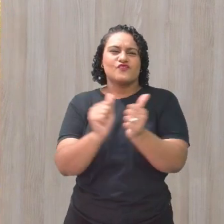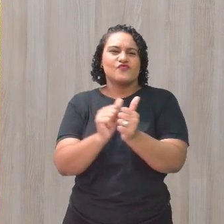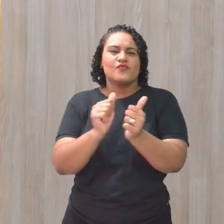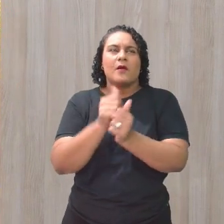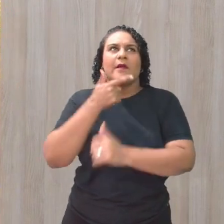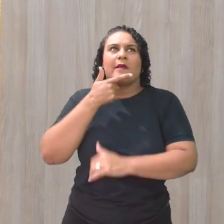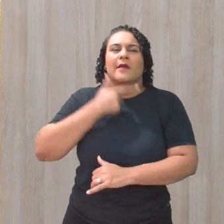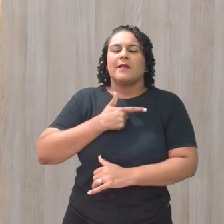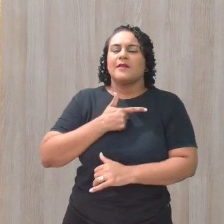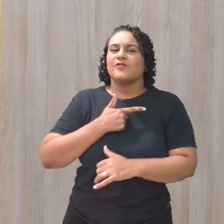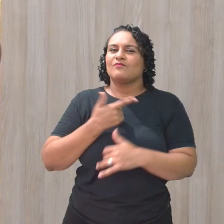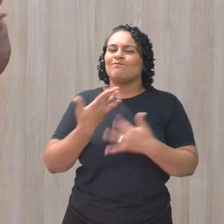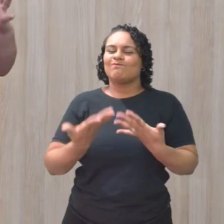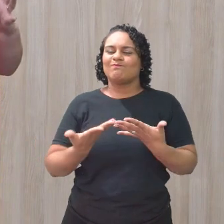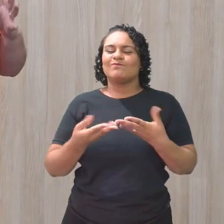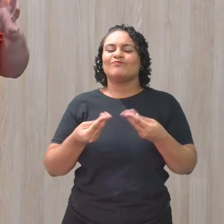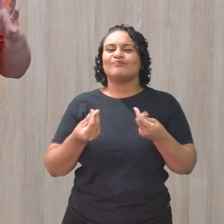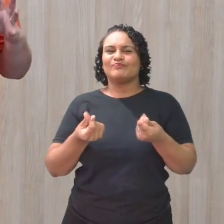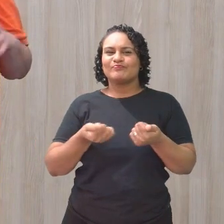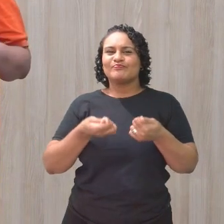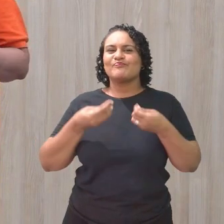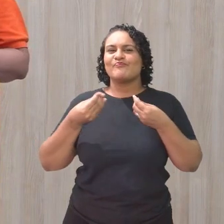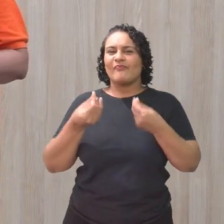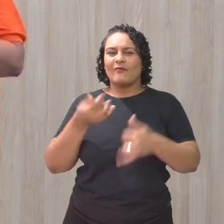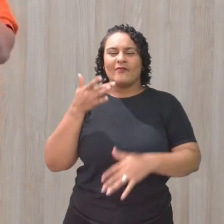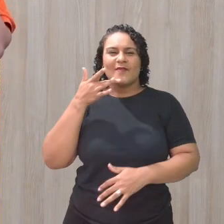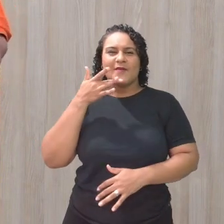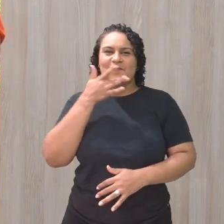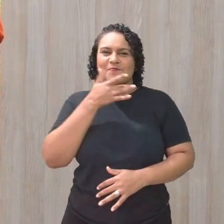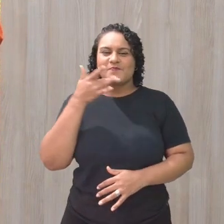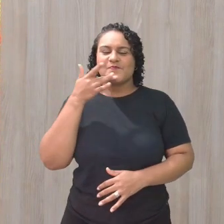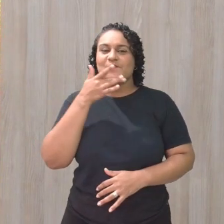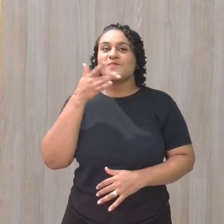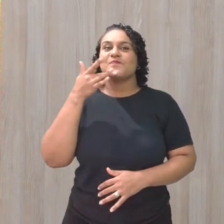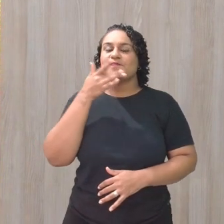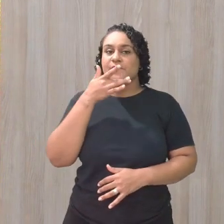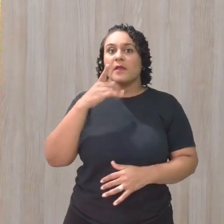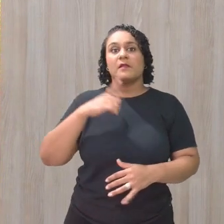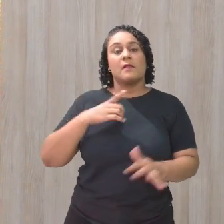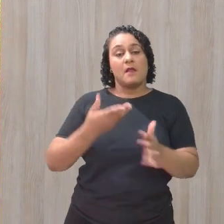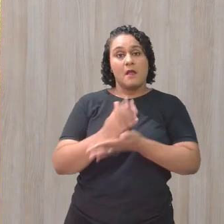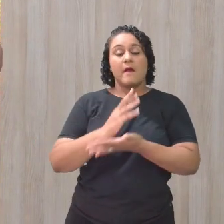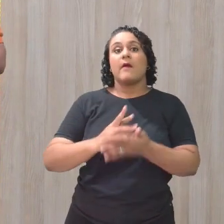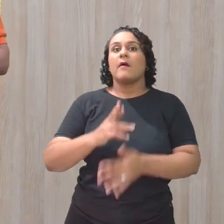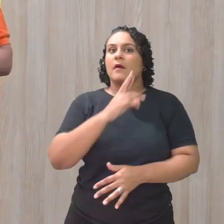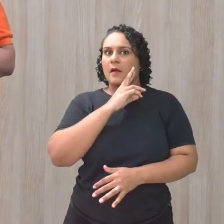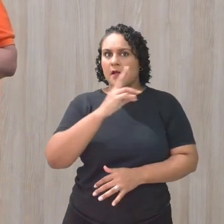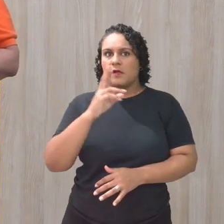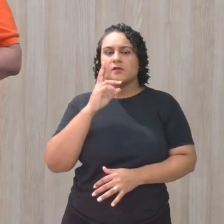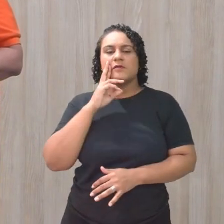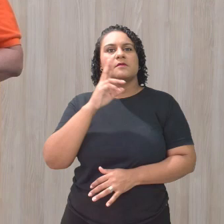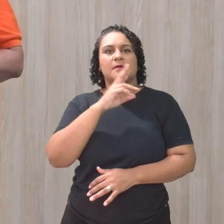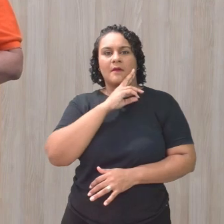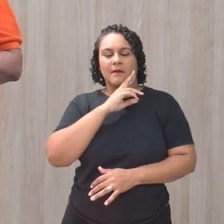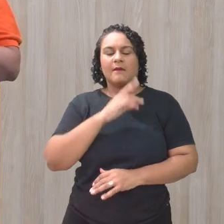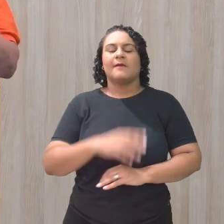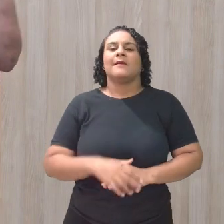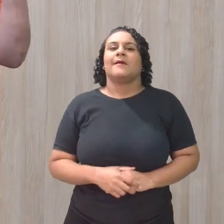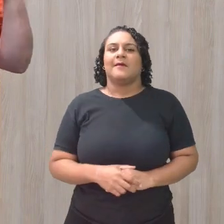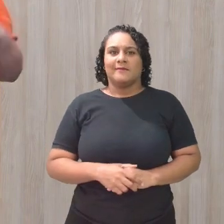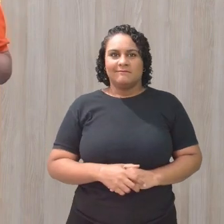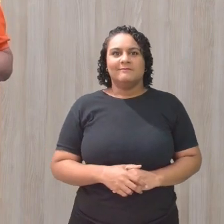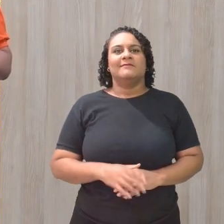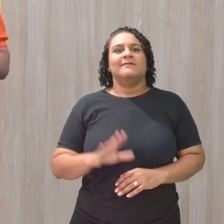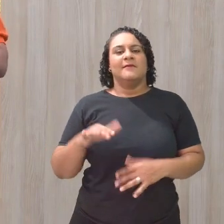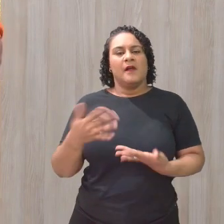sol. Então, são pratos assim deliciosos, servidos nos restaurantes regionais, né? E aqueles que